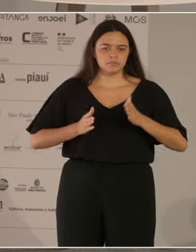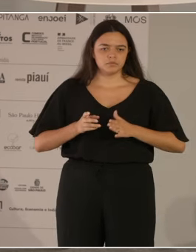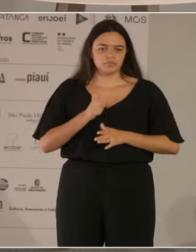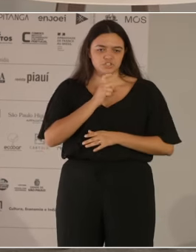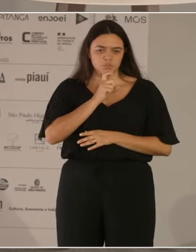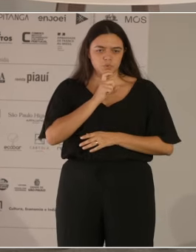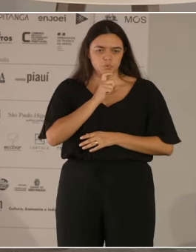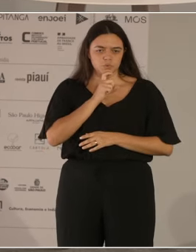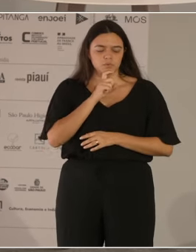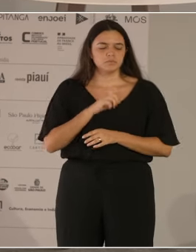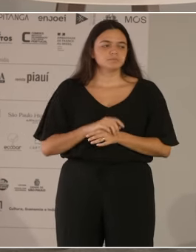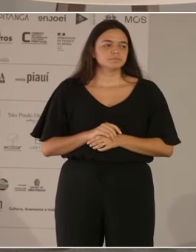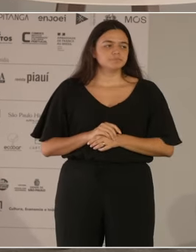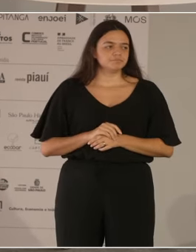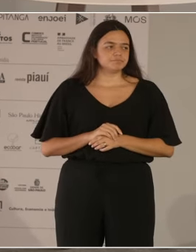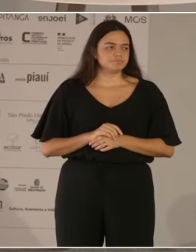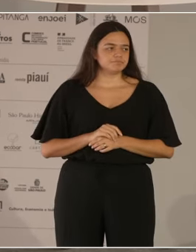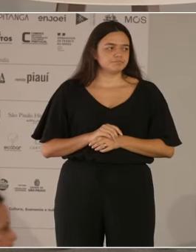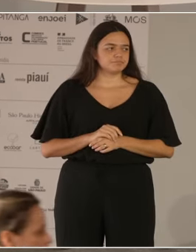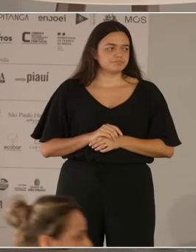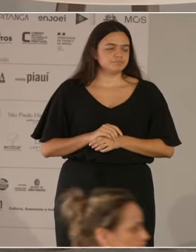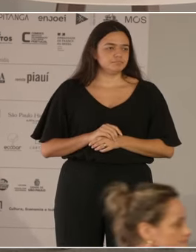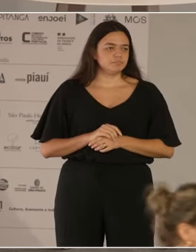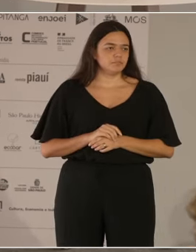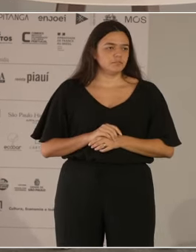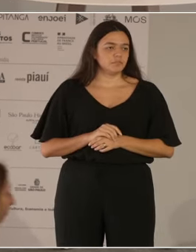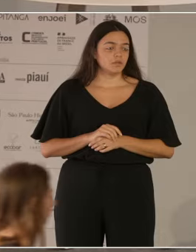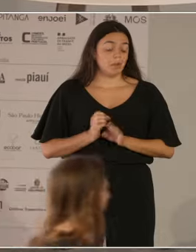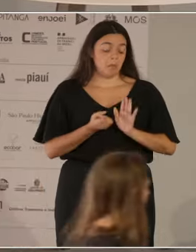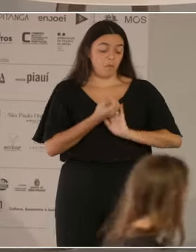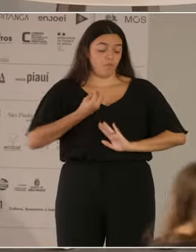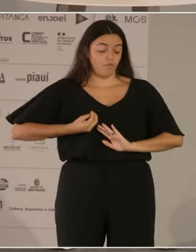teve. E uma coisa que me marcou